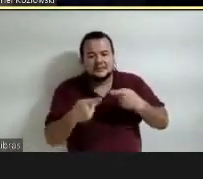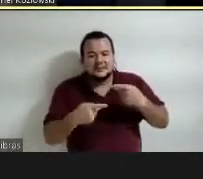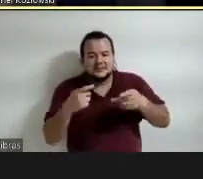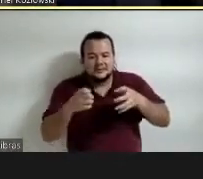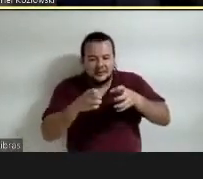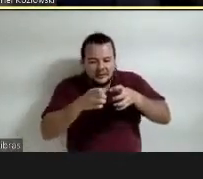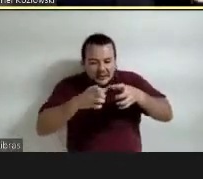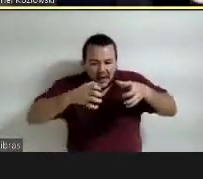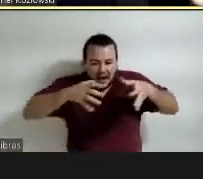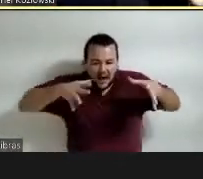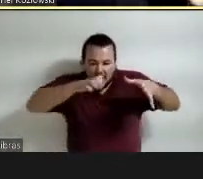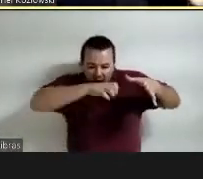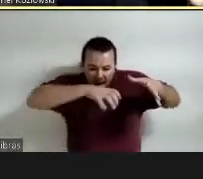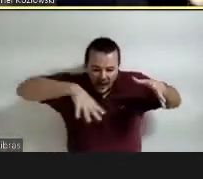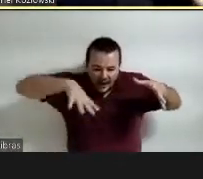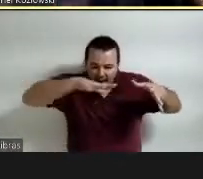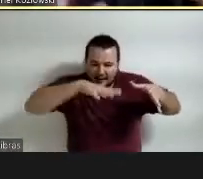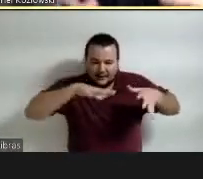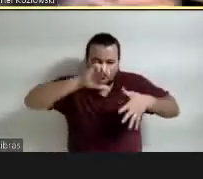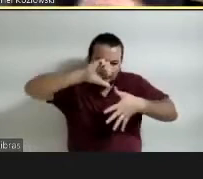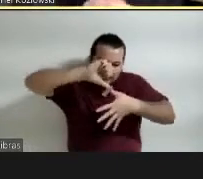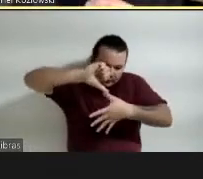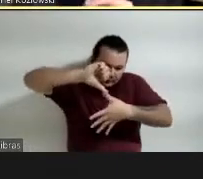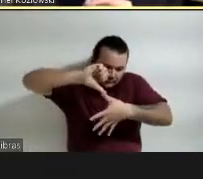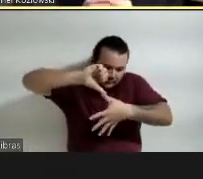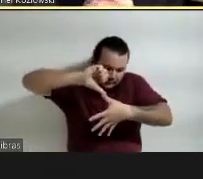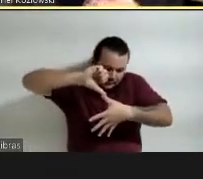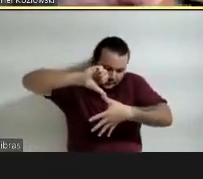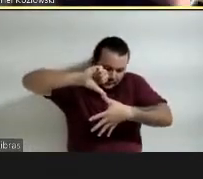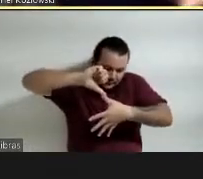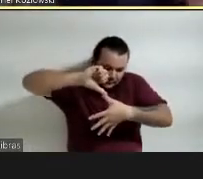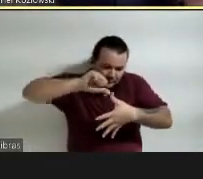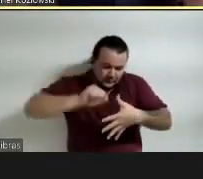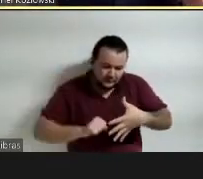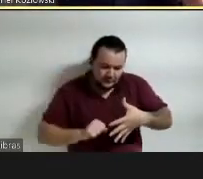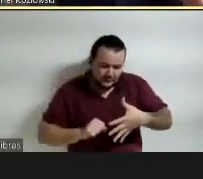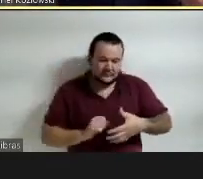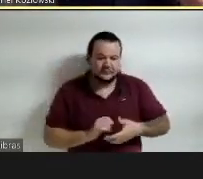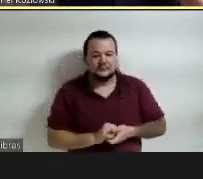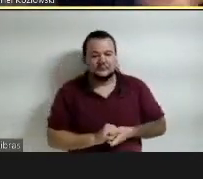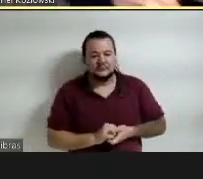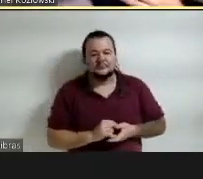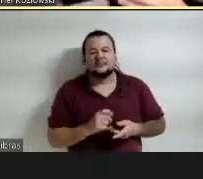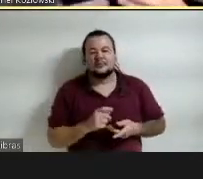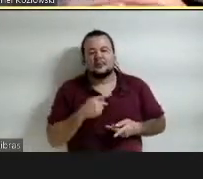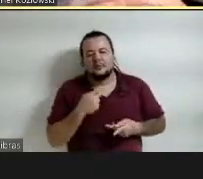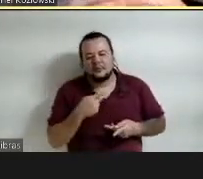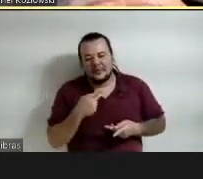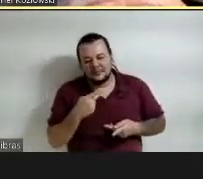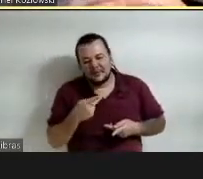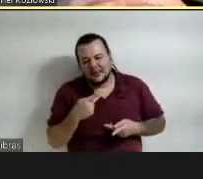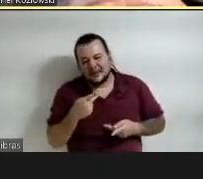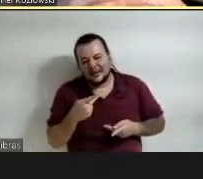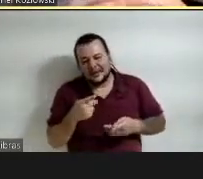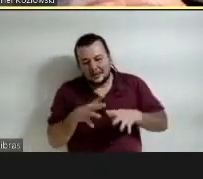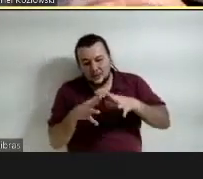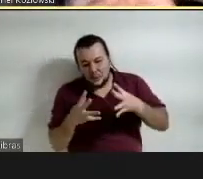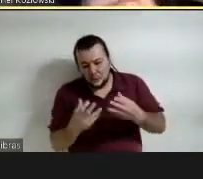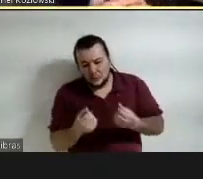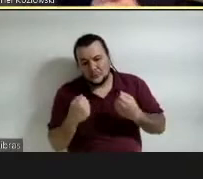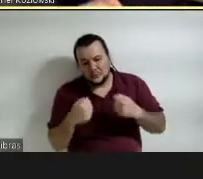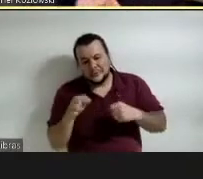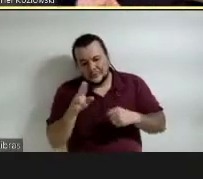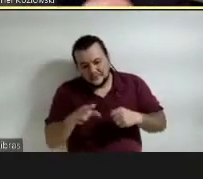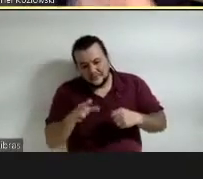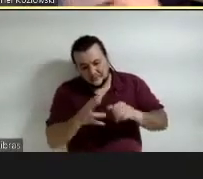Né? No outro, para falar de interconexão com o mundo, você precisa usar a escala do mundo. Então, cada um dos 10